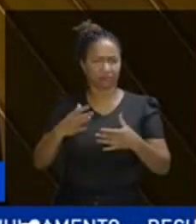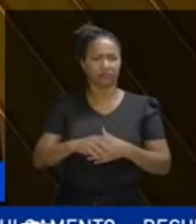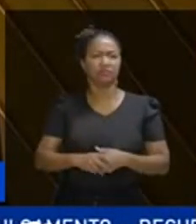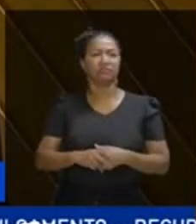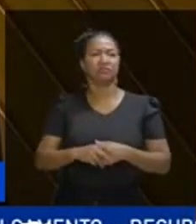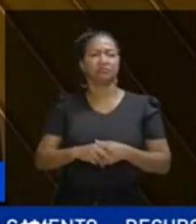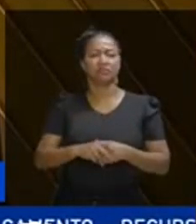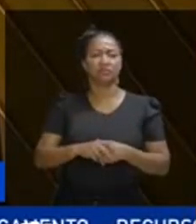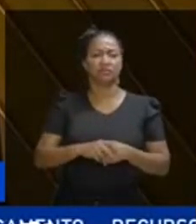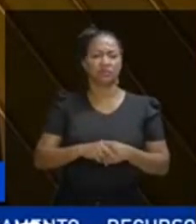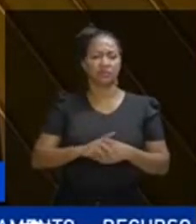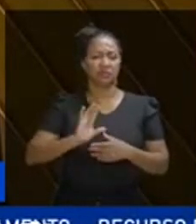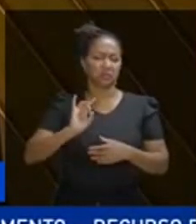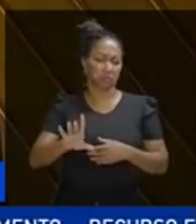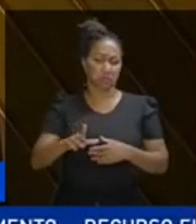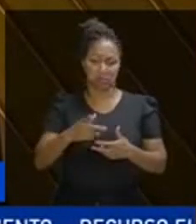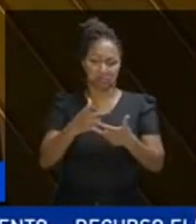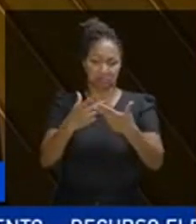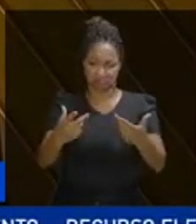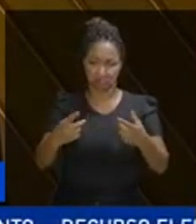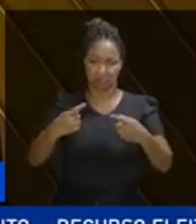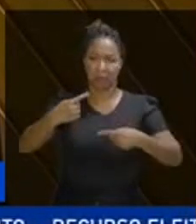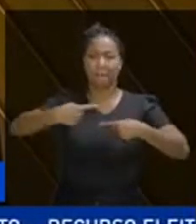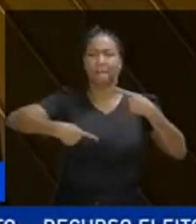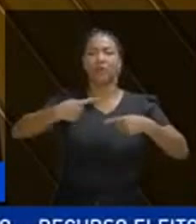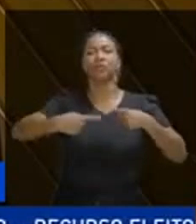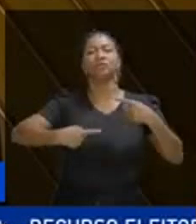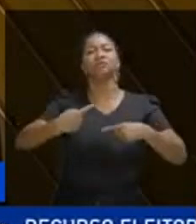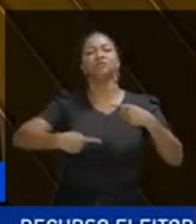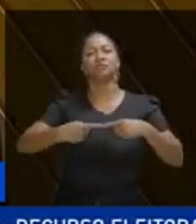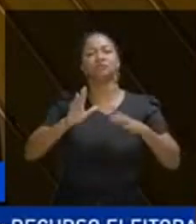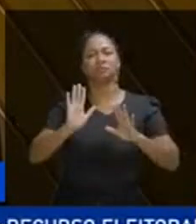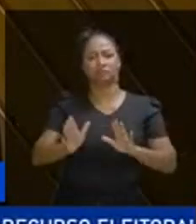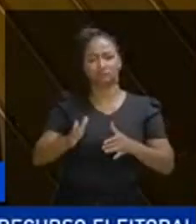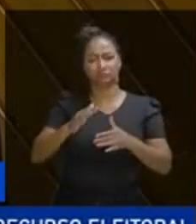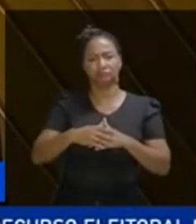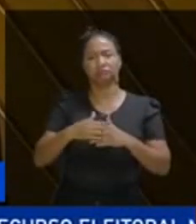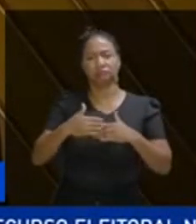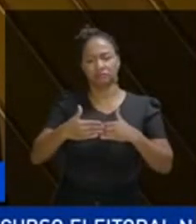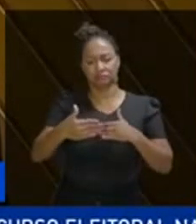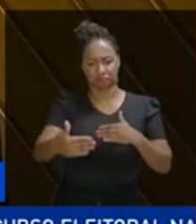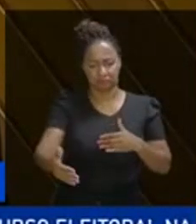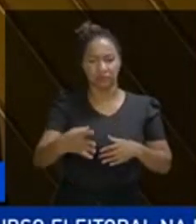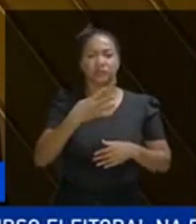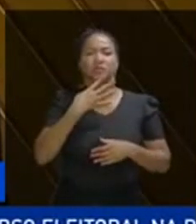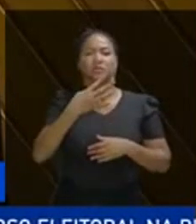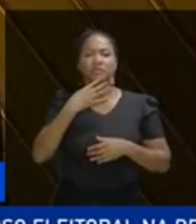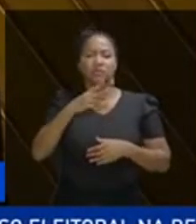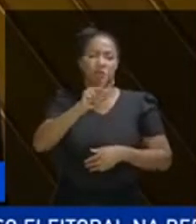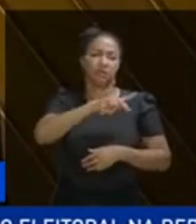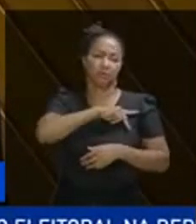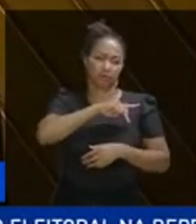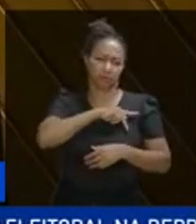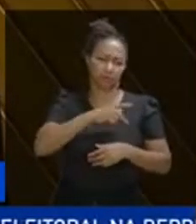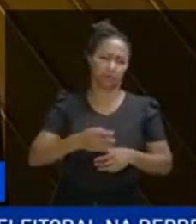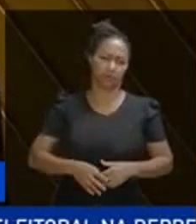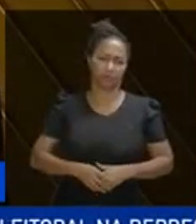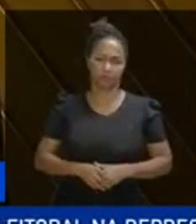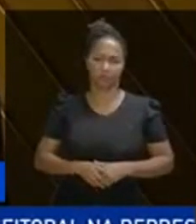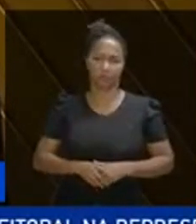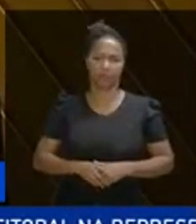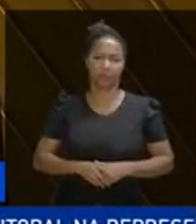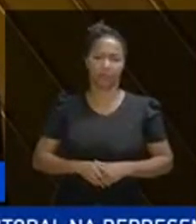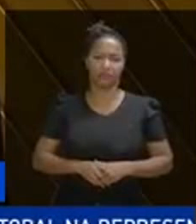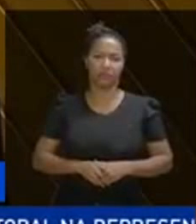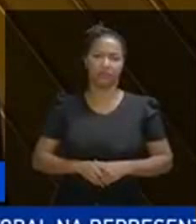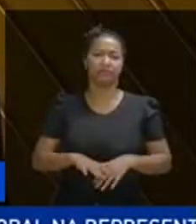natureza eminentemente políticas, especialmente quando construídas a partir de fatos de conhecimento público. Esse